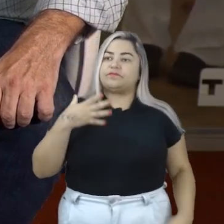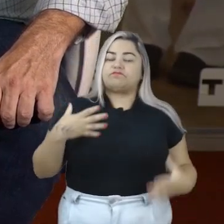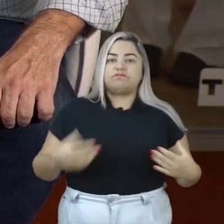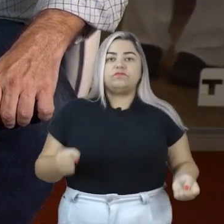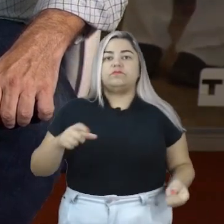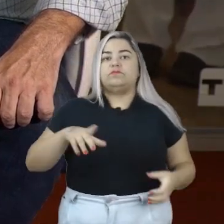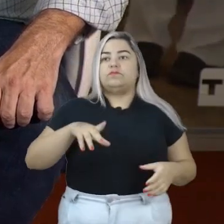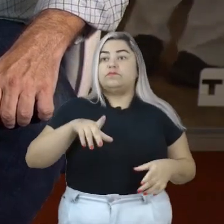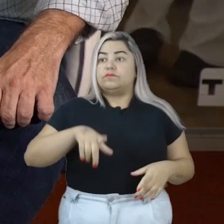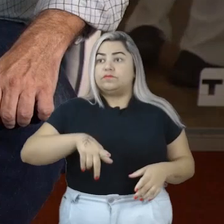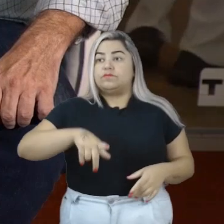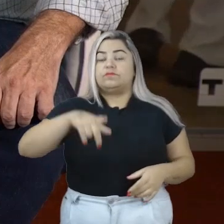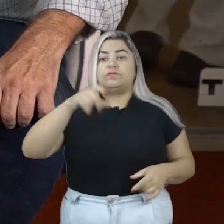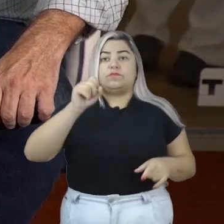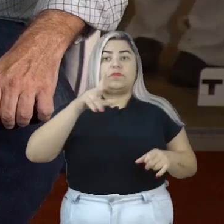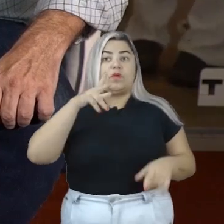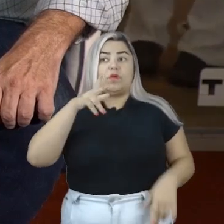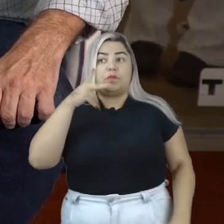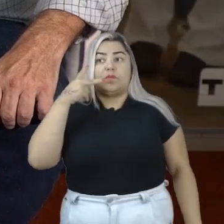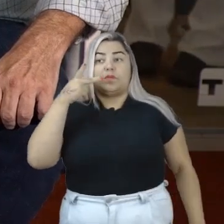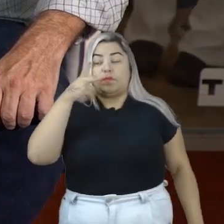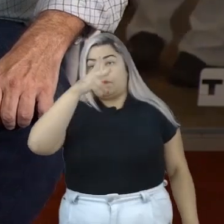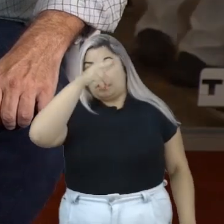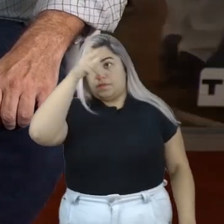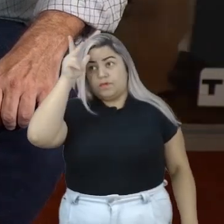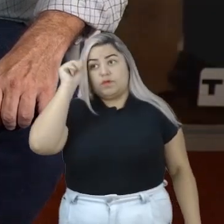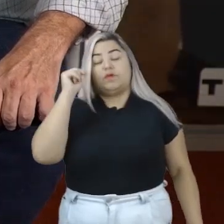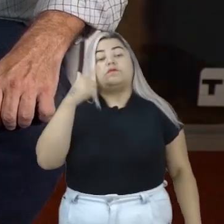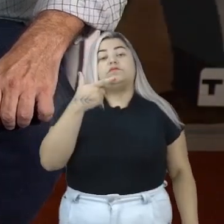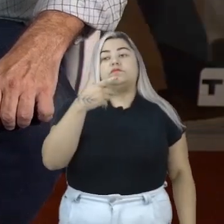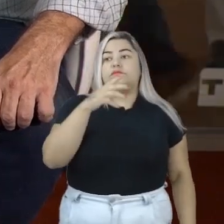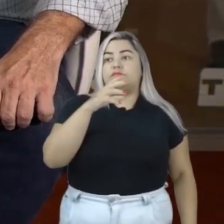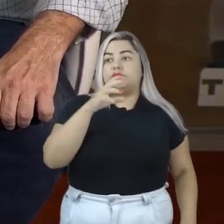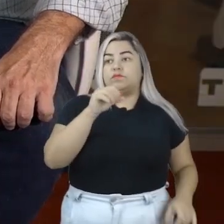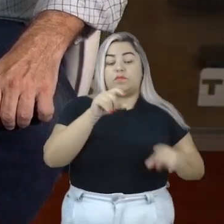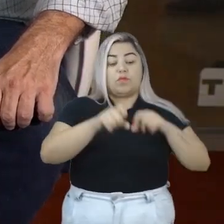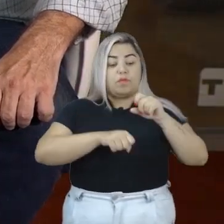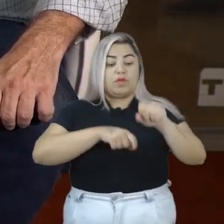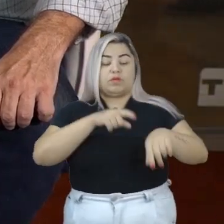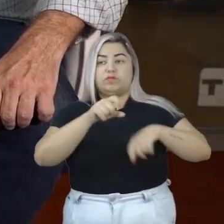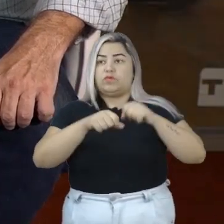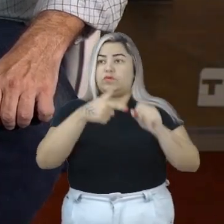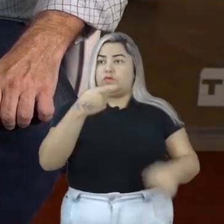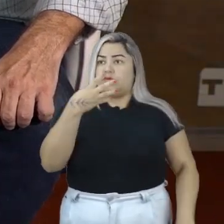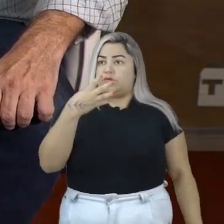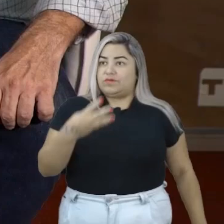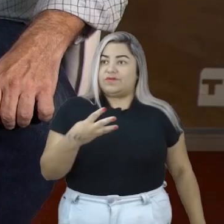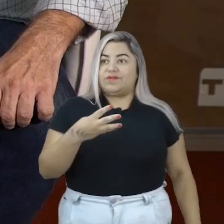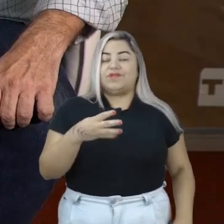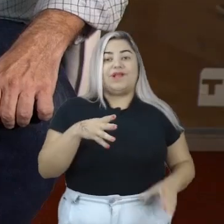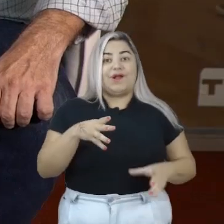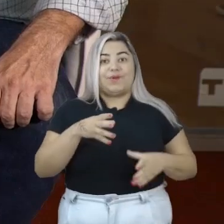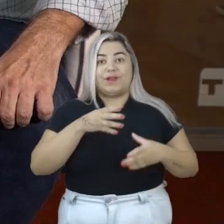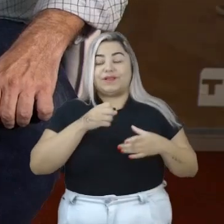prefeitos e prefeitas. Como diz o presidente Lula, 23 é o ano do plantio, 24 é o ano da colheita.